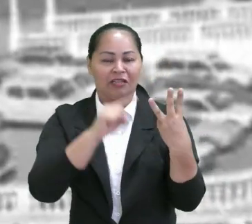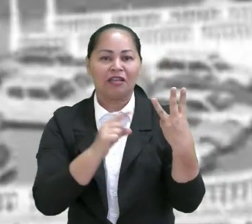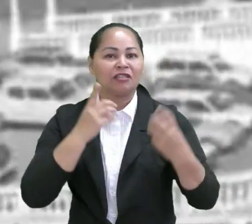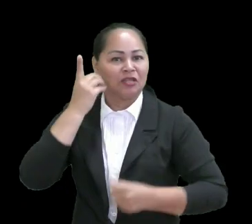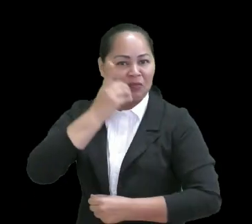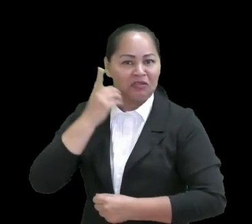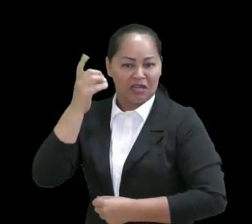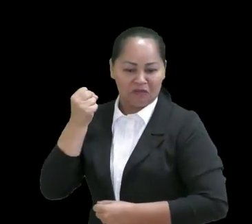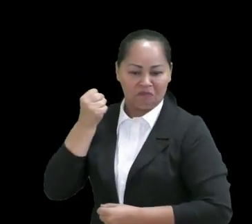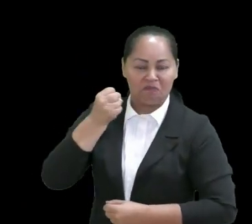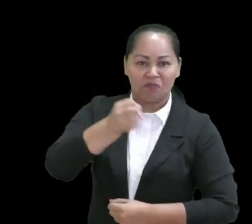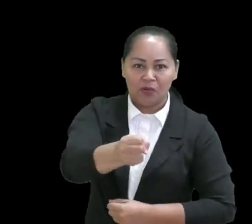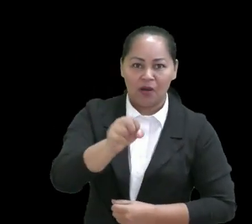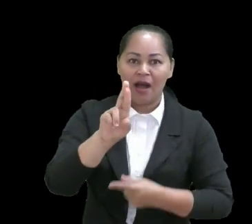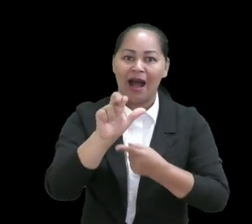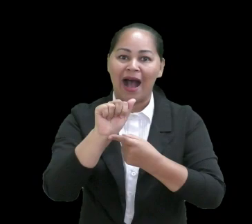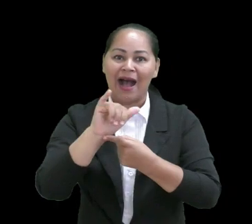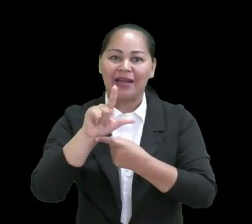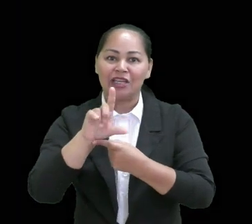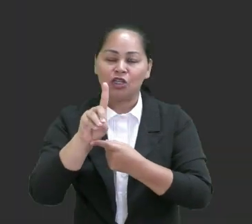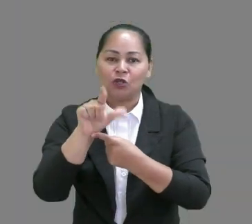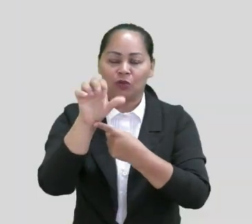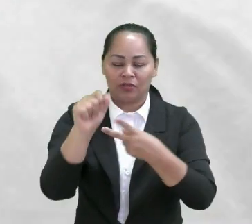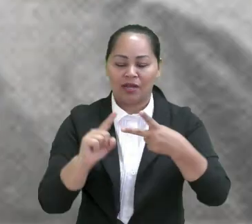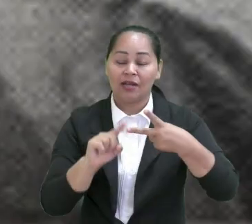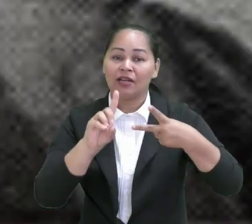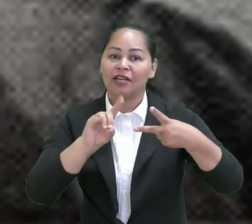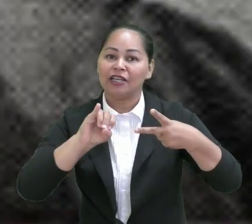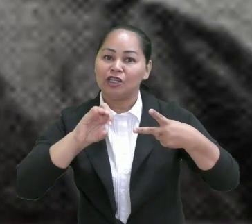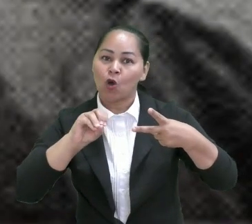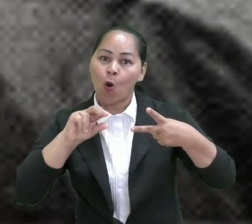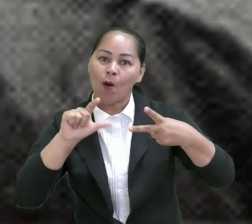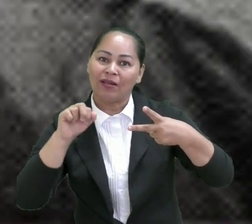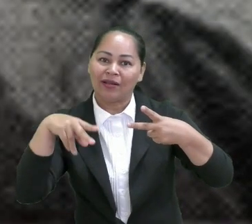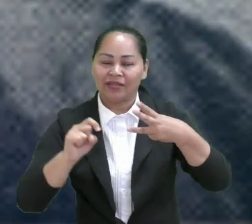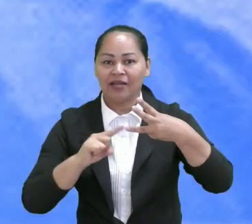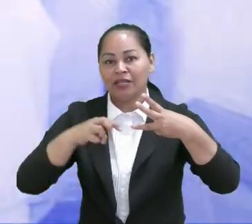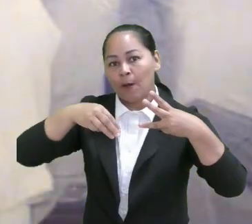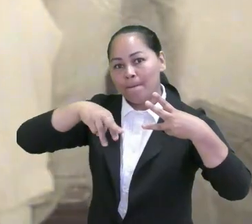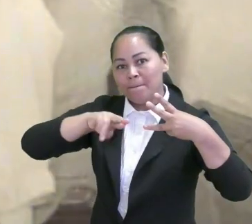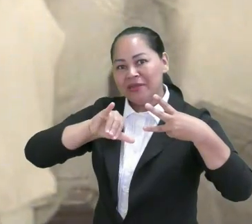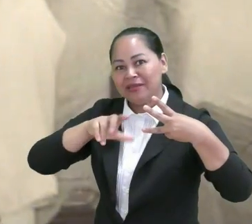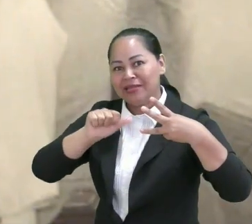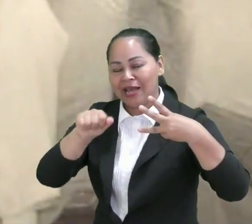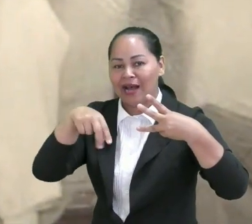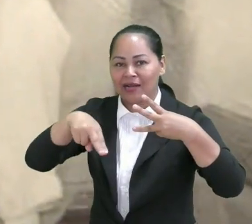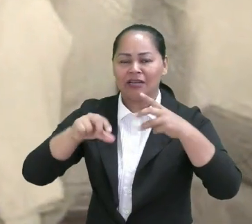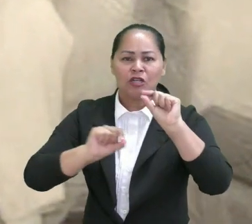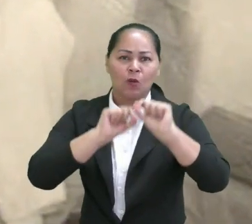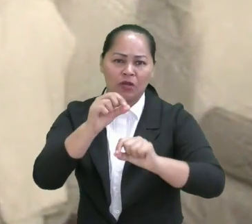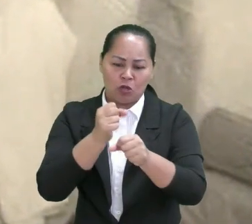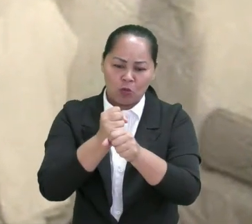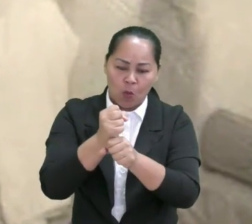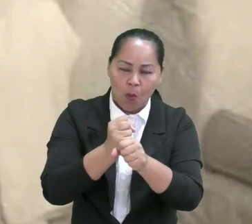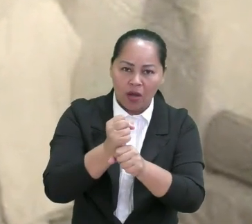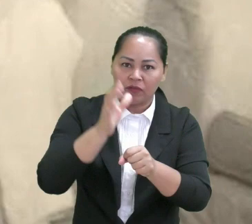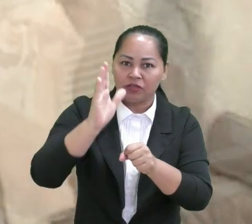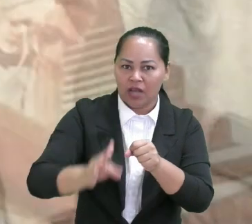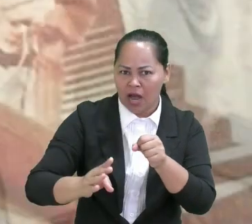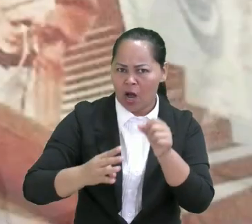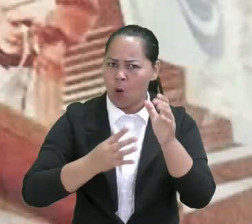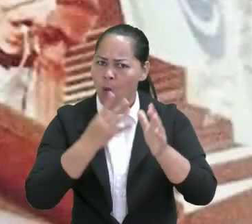foram eleitas: Railda Pereira, Yolanda Fleming e Miriam Pascoal. Naquele ano começava a quarta